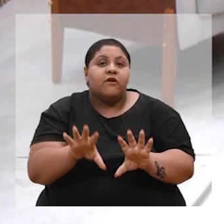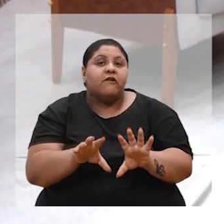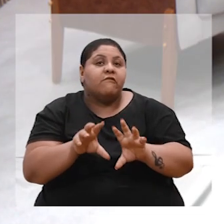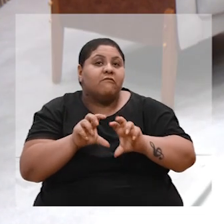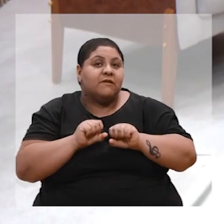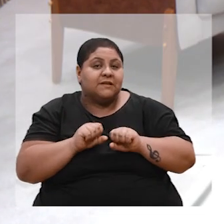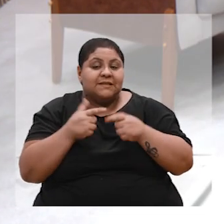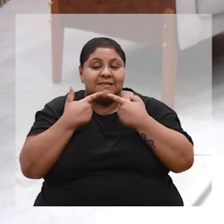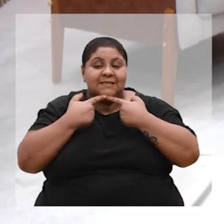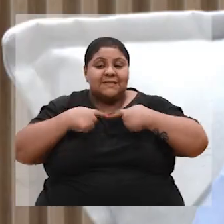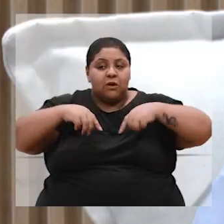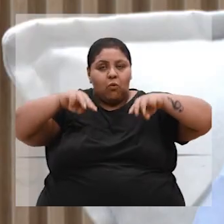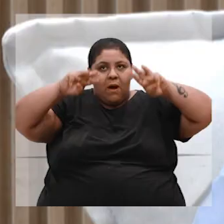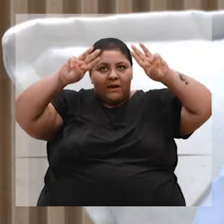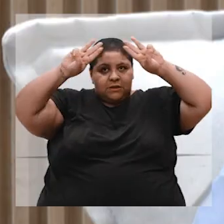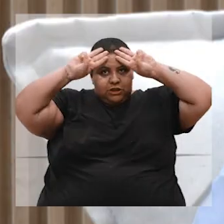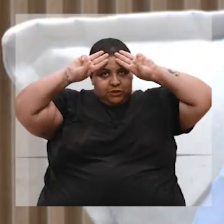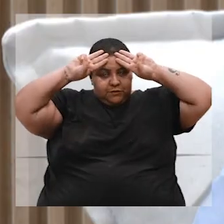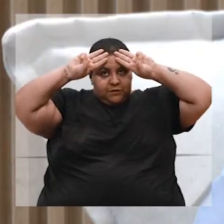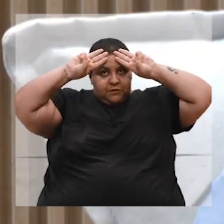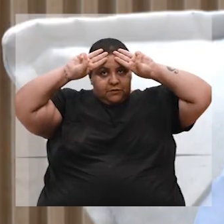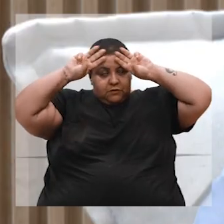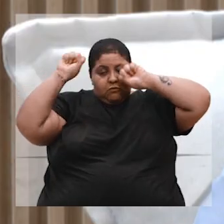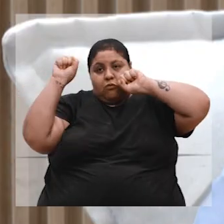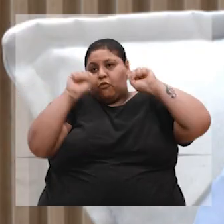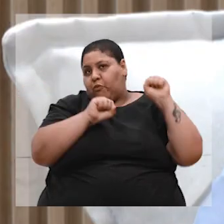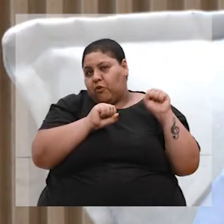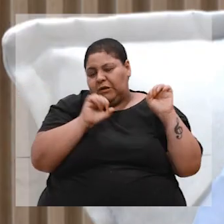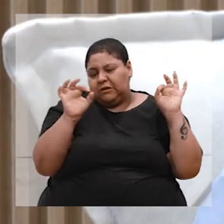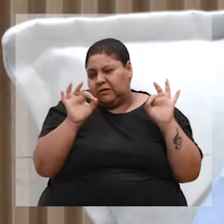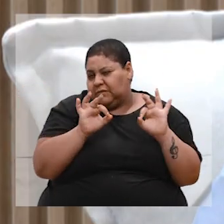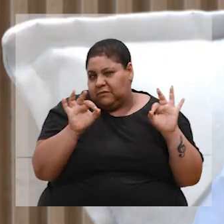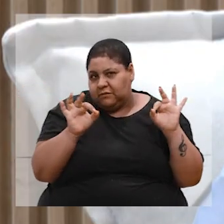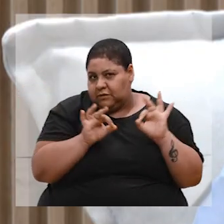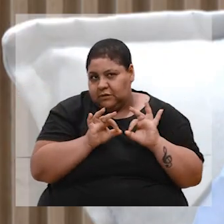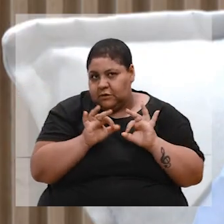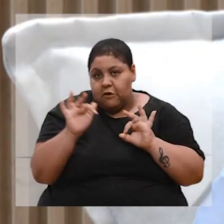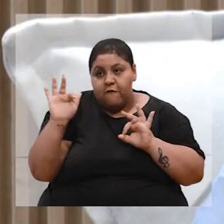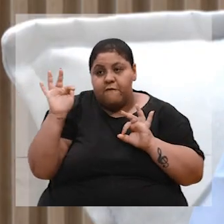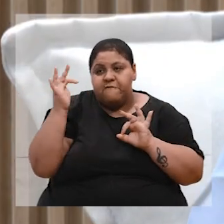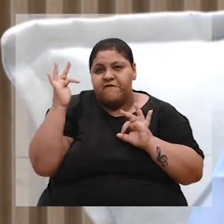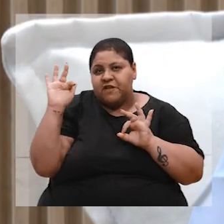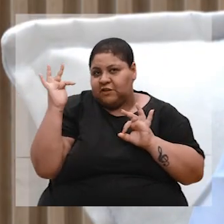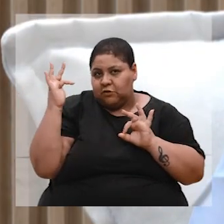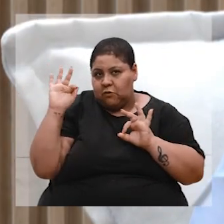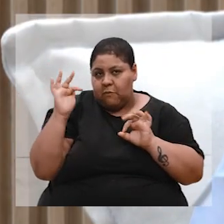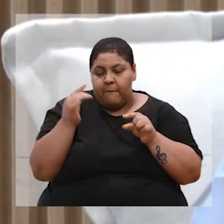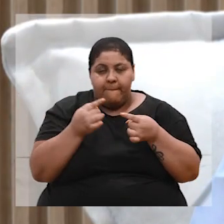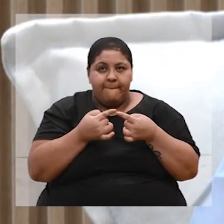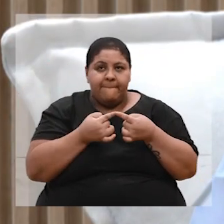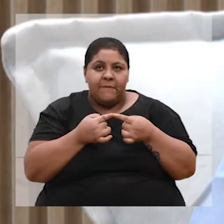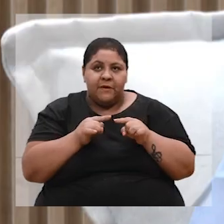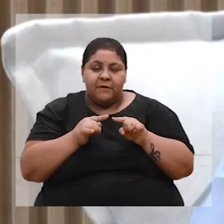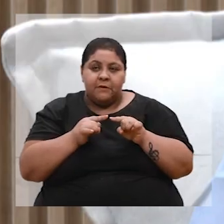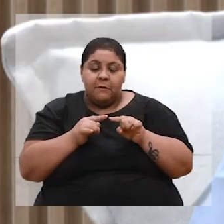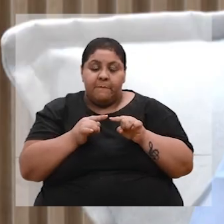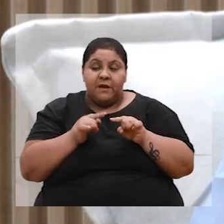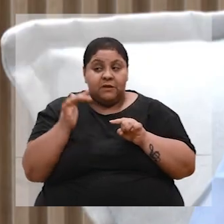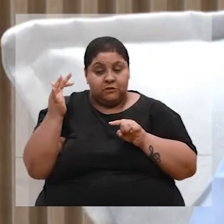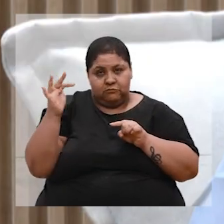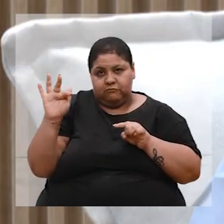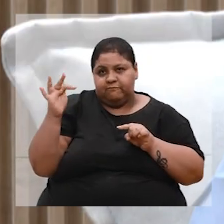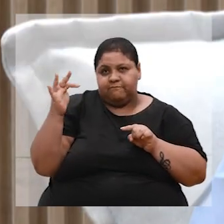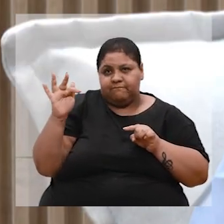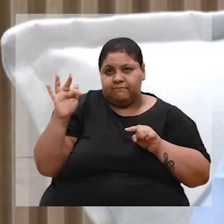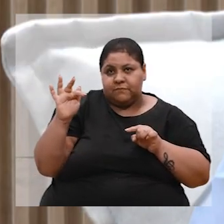vai te apropriar dessas linguagens, tu pode ser um excelente físico, mas